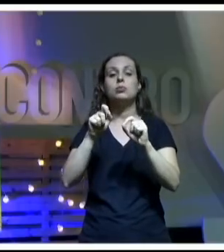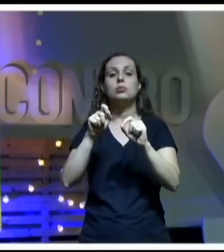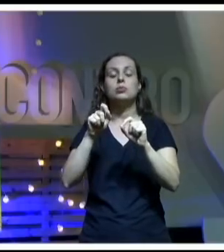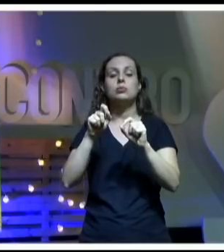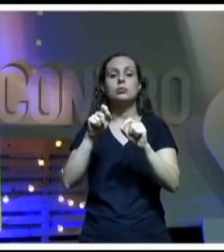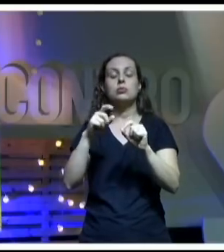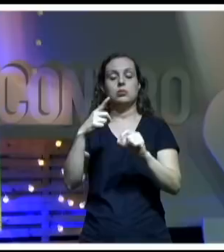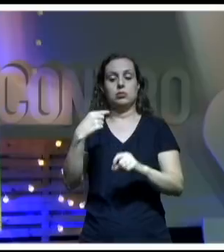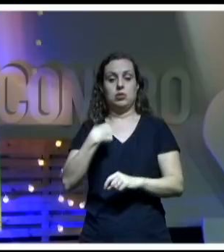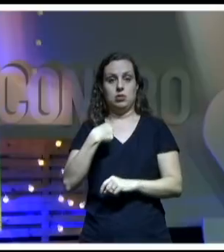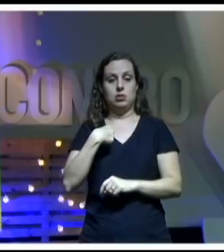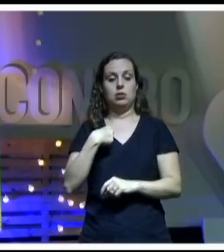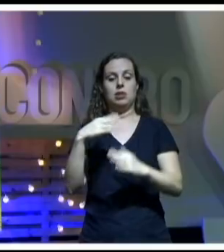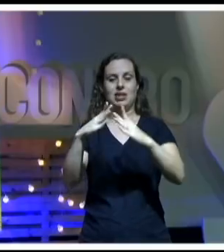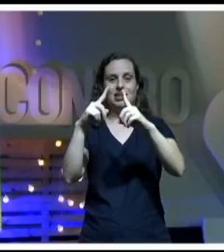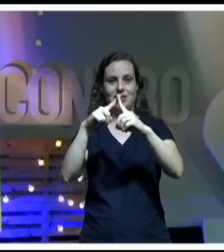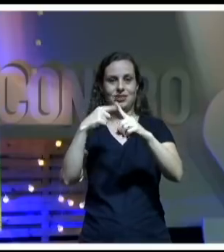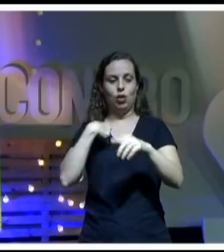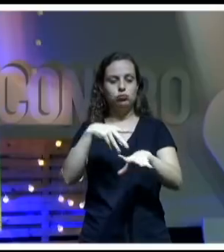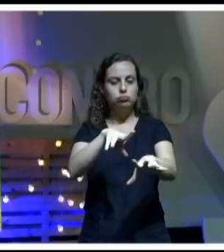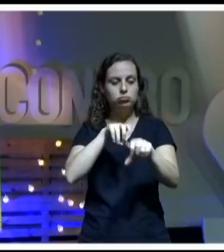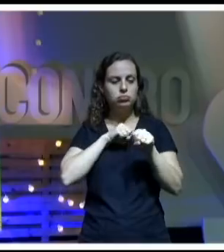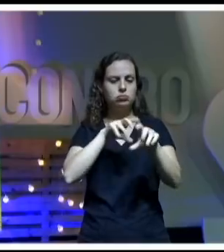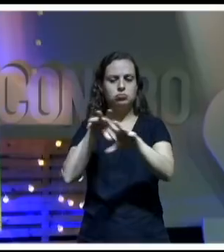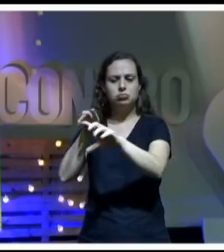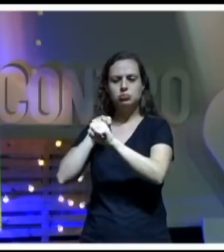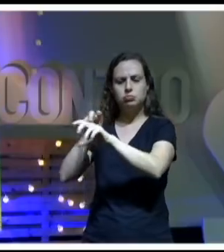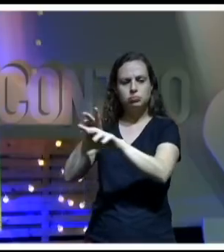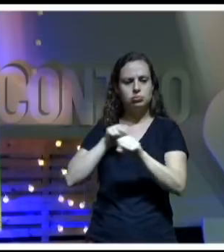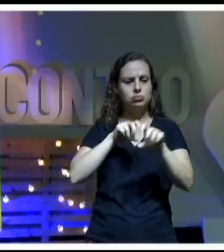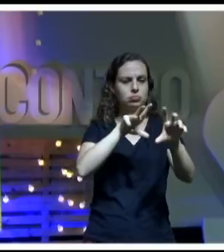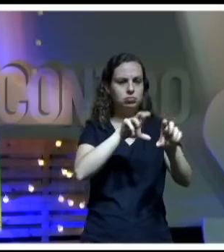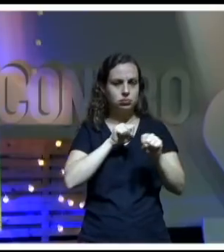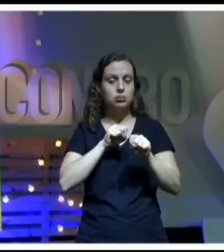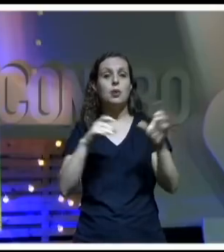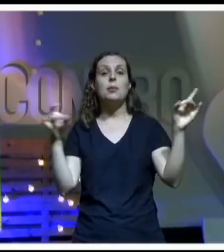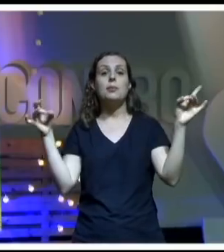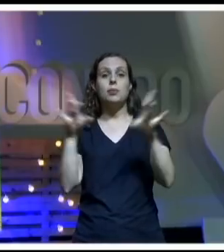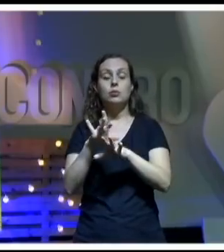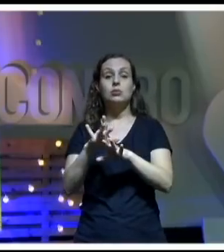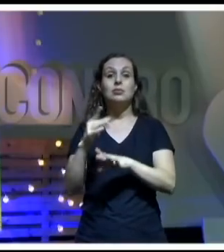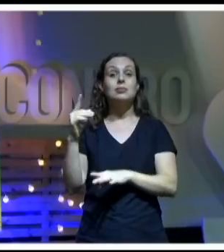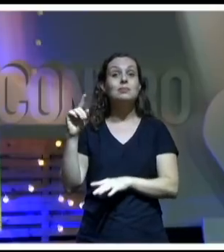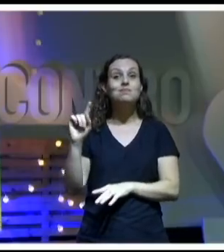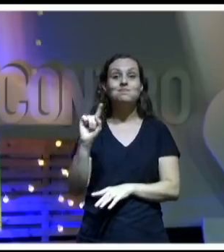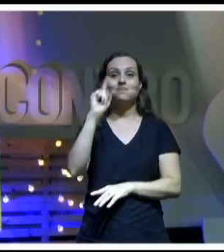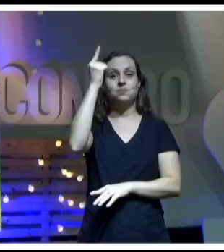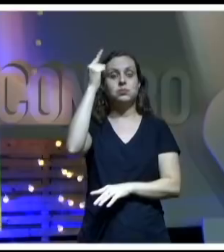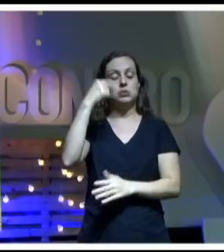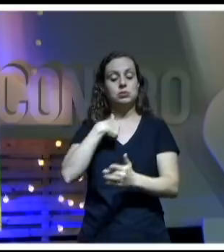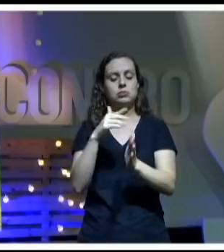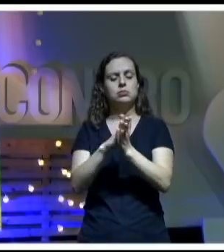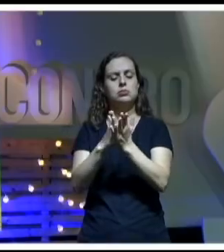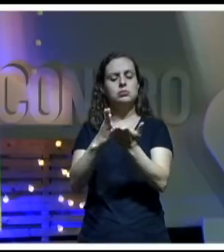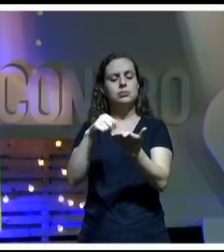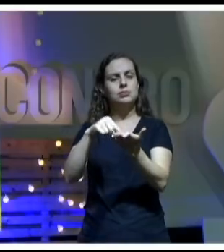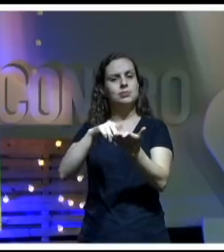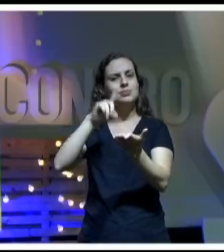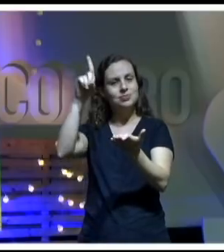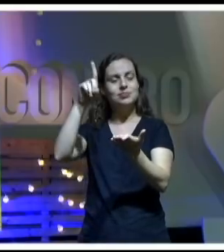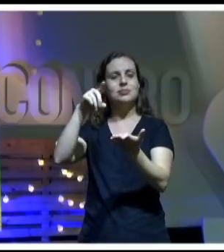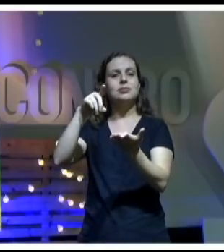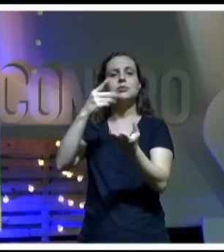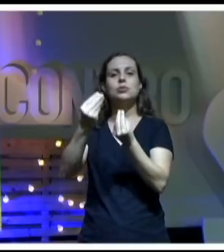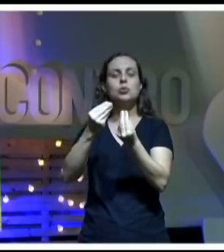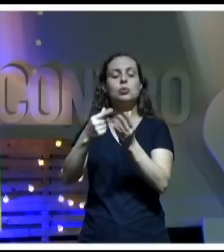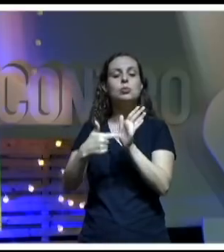igreja ensina e ensinando não apenas a mera verdade do outro na área mas mais importante modelando